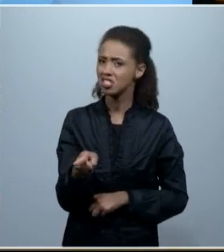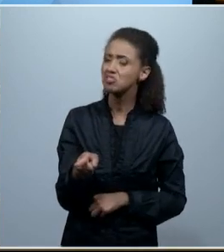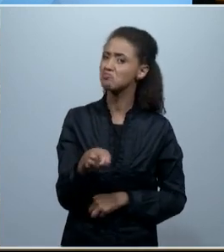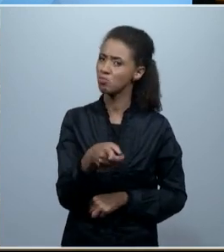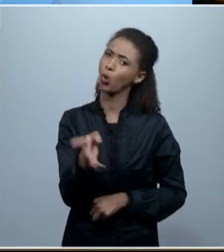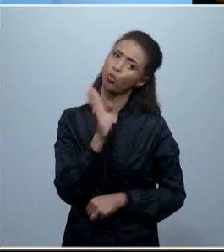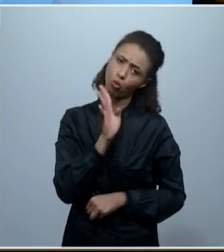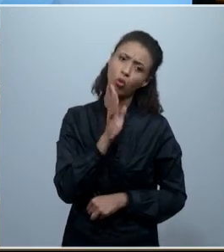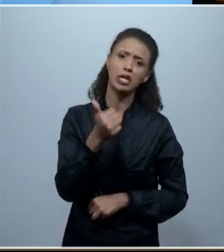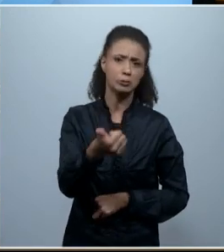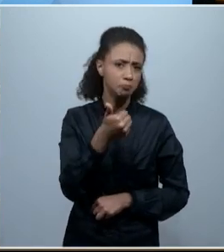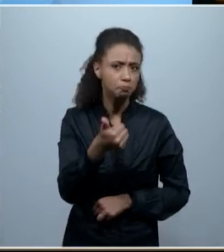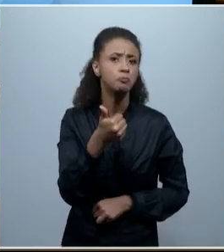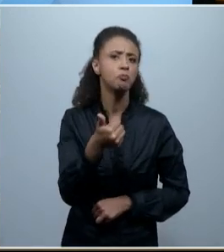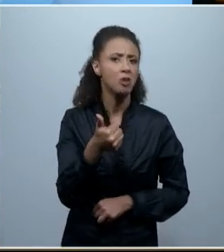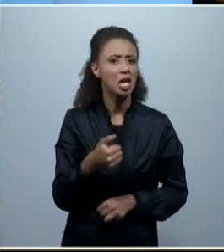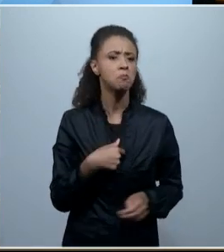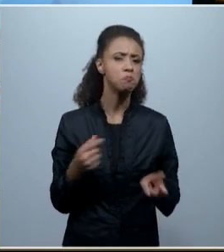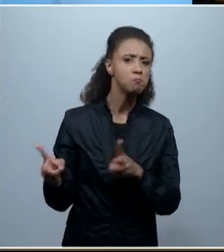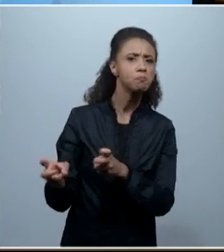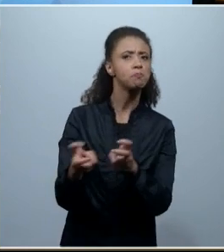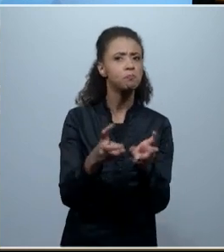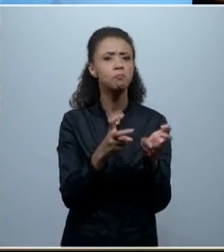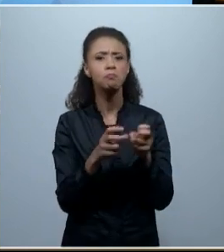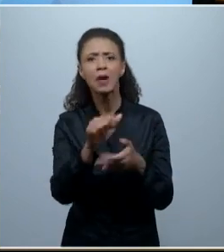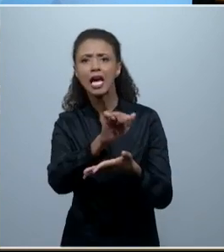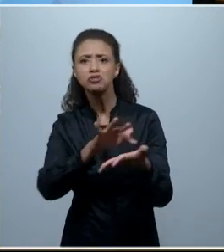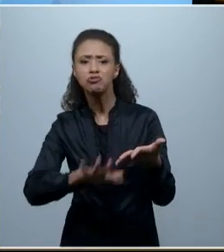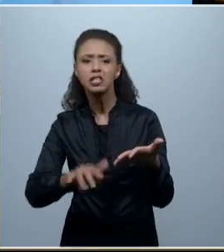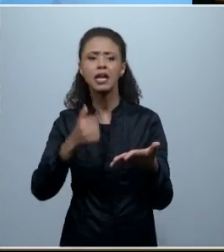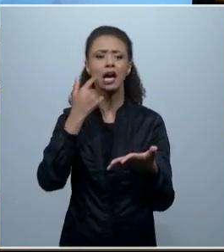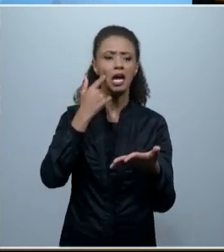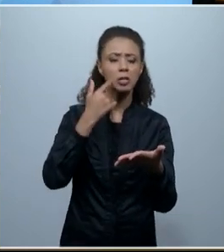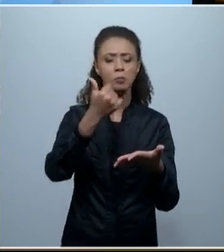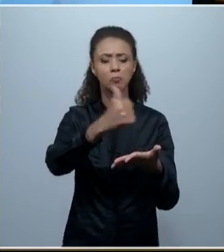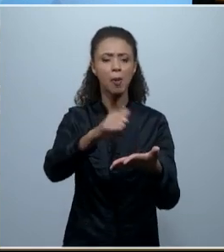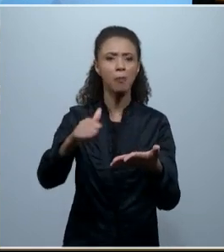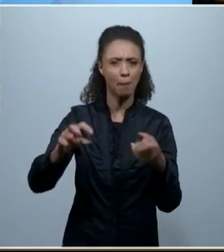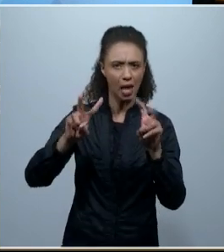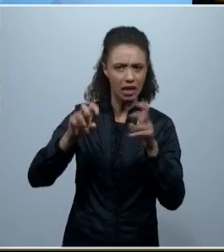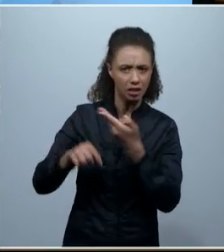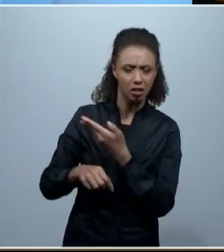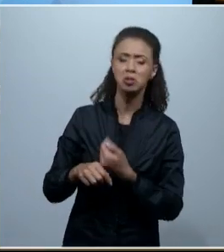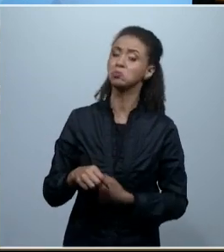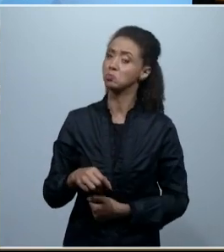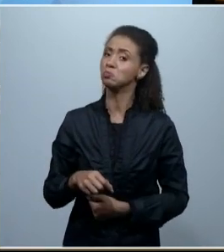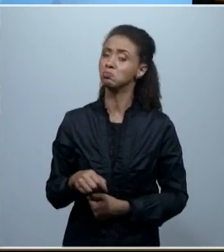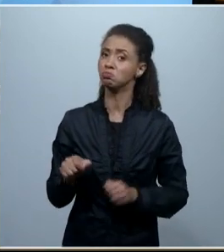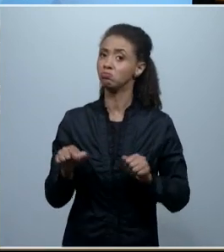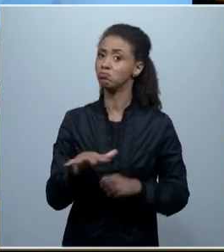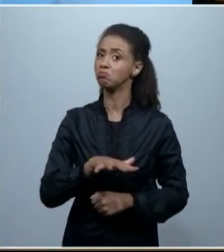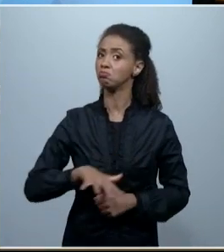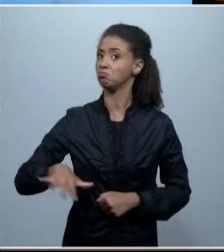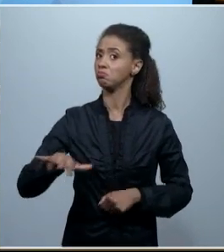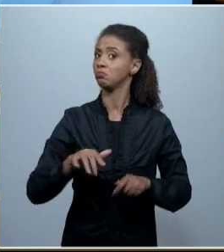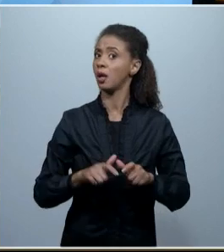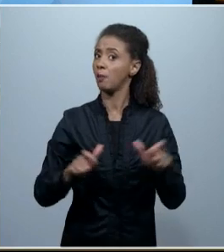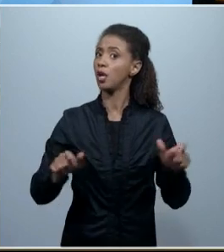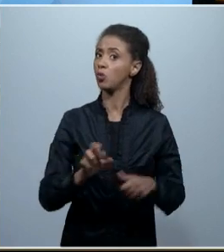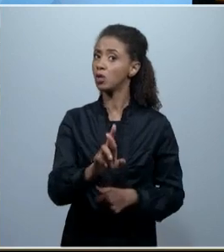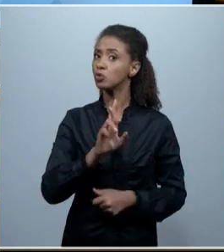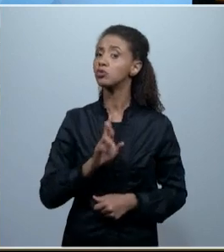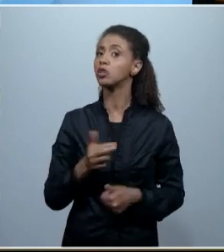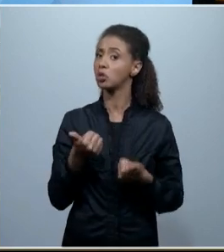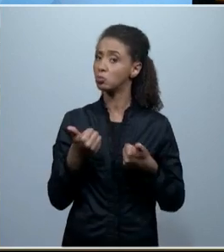bom domínio eu vejo aí pelas pelas pelas atividades avaliativas envolvendo quadriláteros que em geral os resultados são